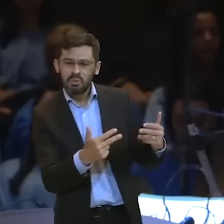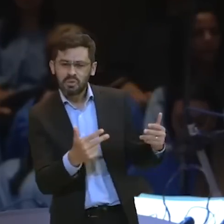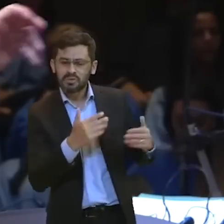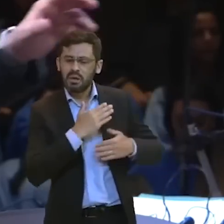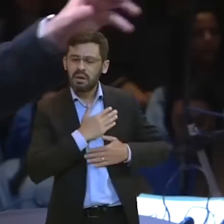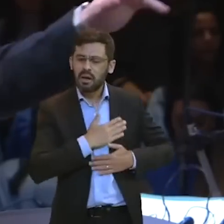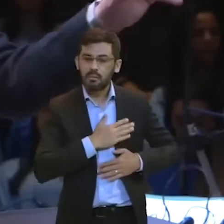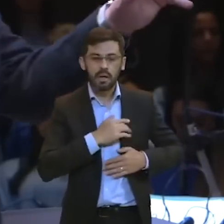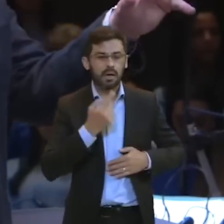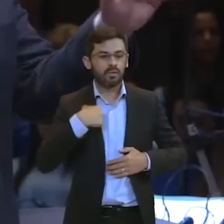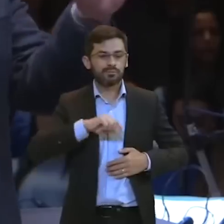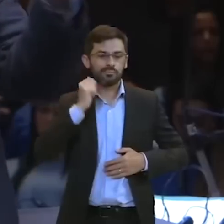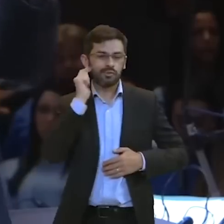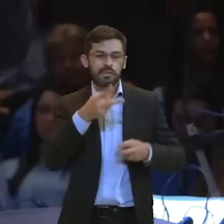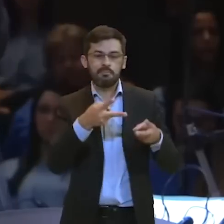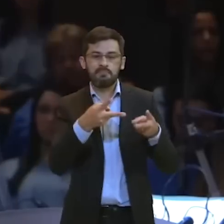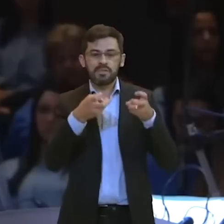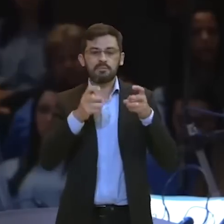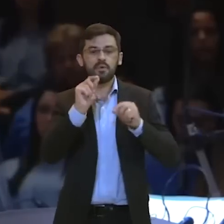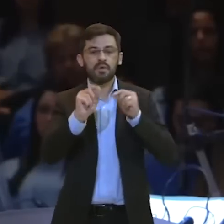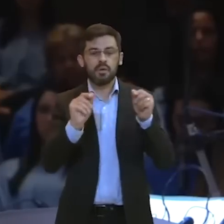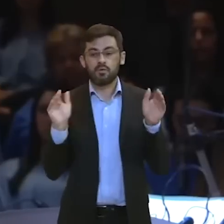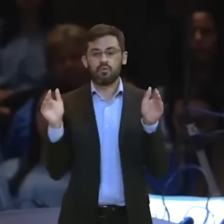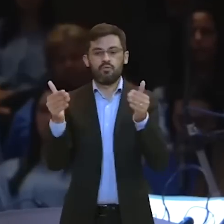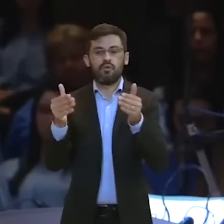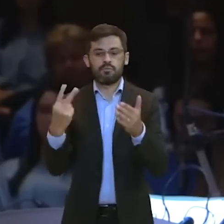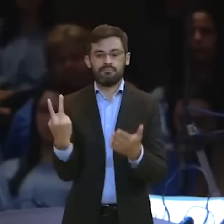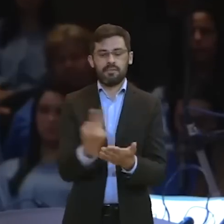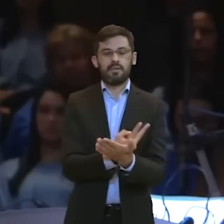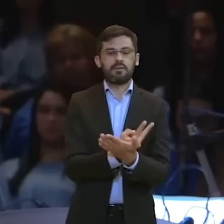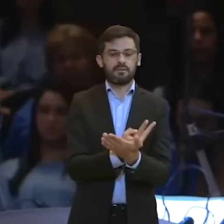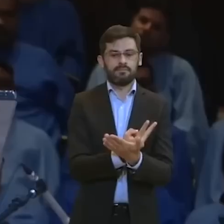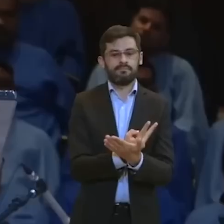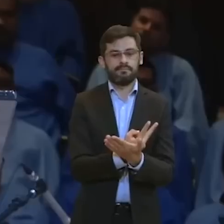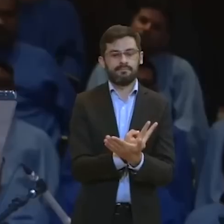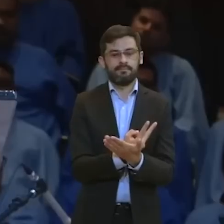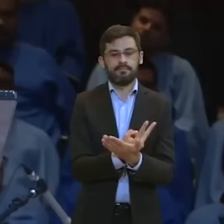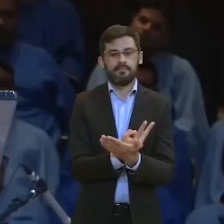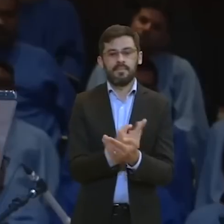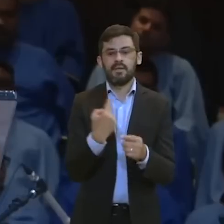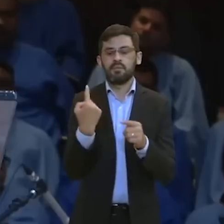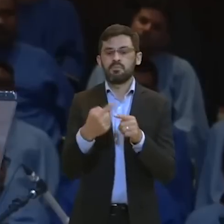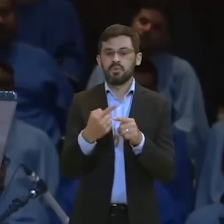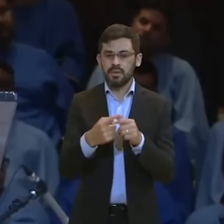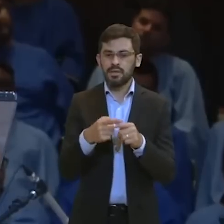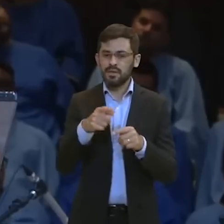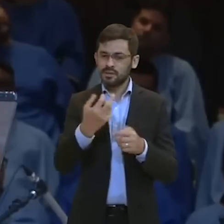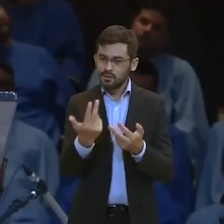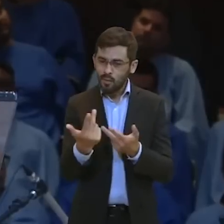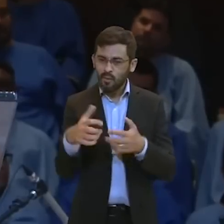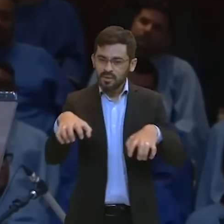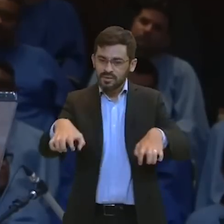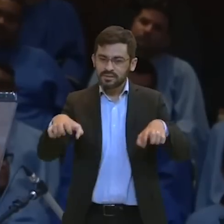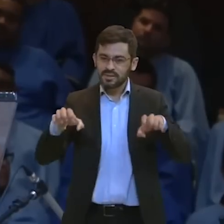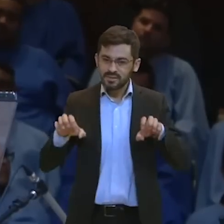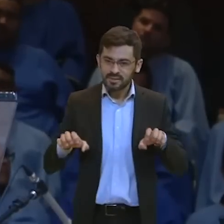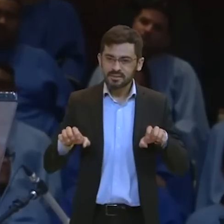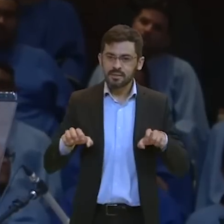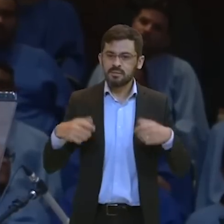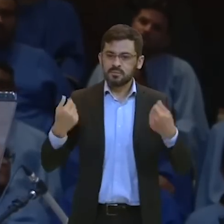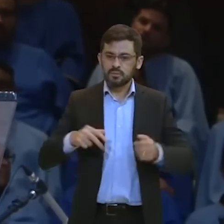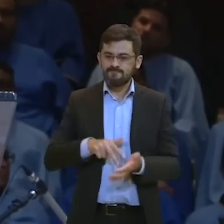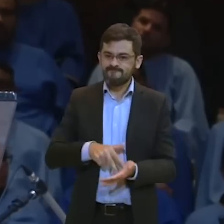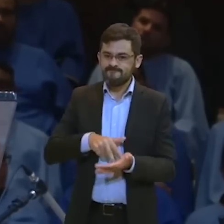não perceber que o nosso foco está no lugar errado. Porque assim como Ezequias tinha que